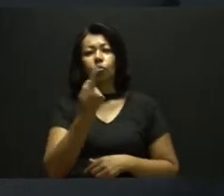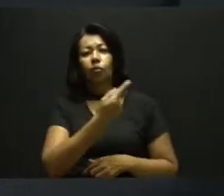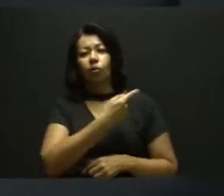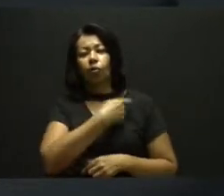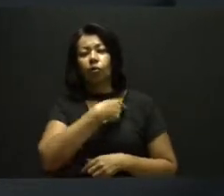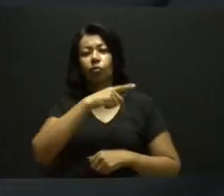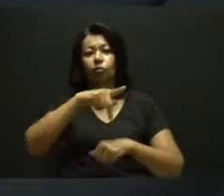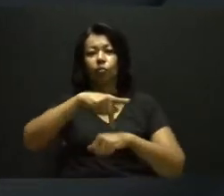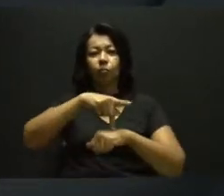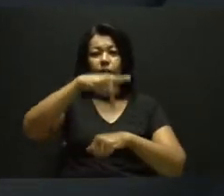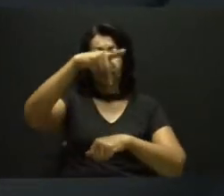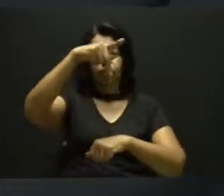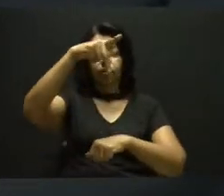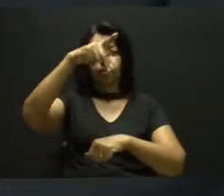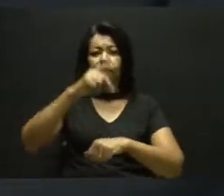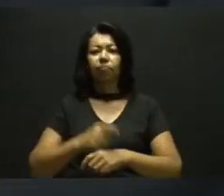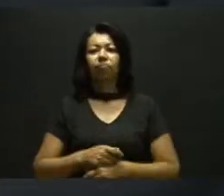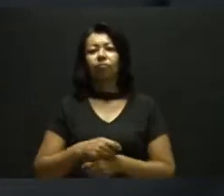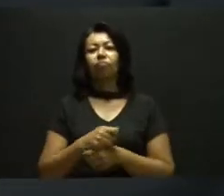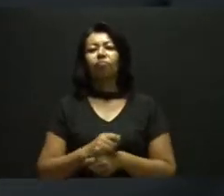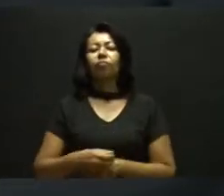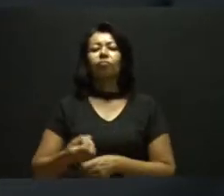i wellington